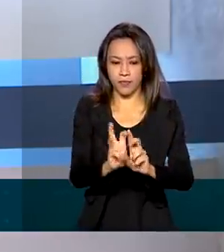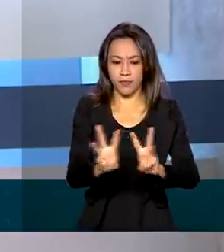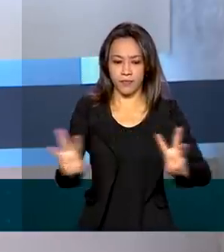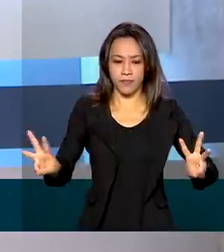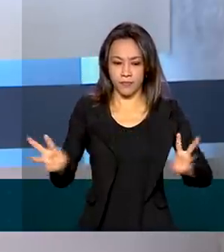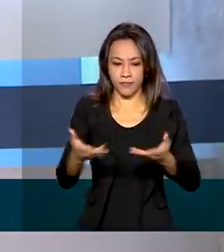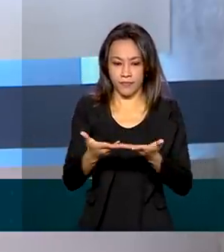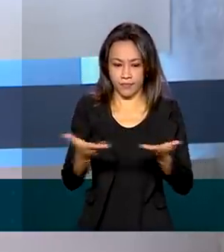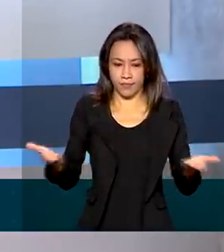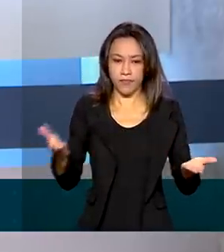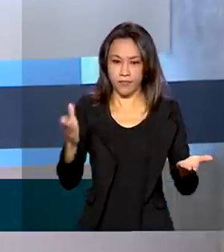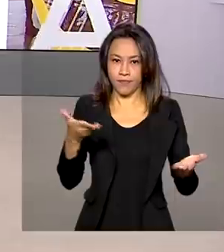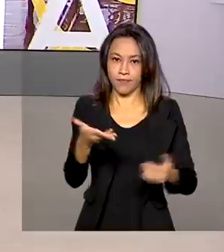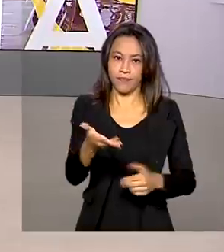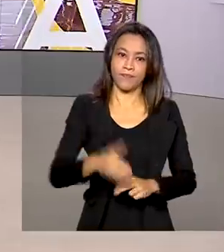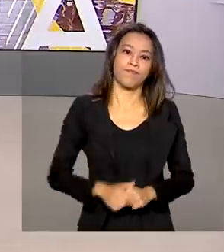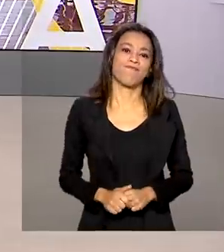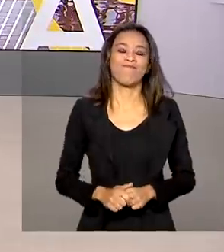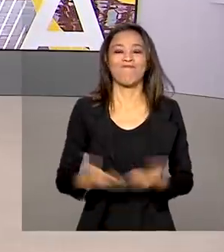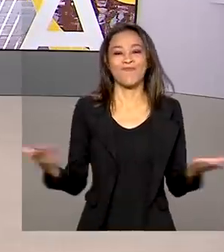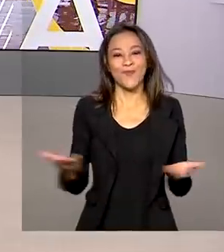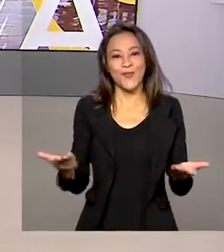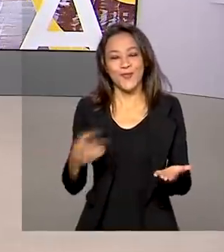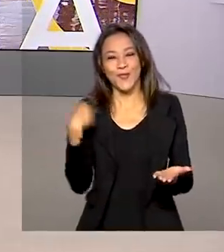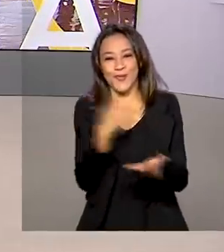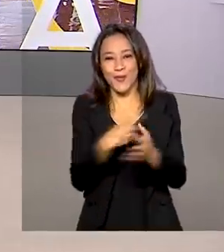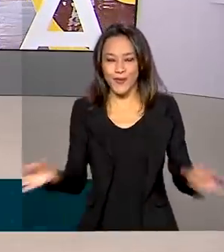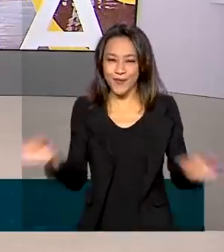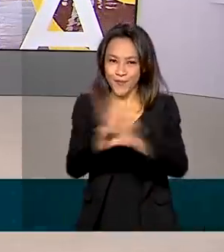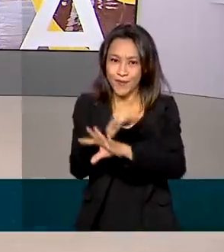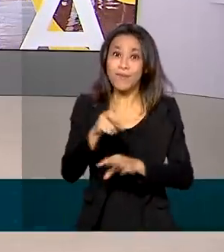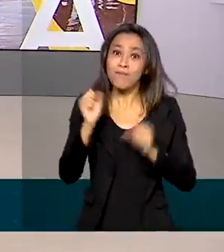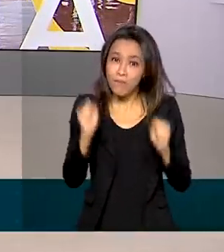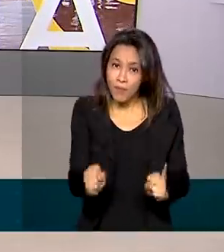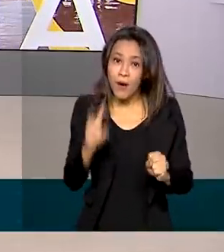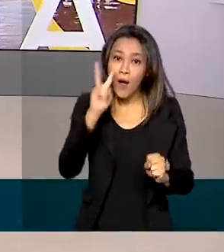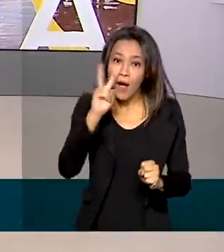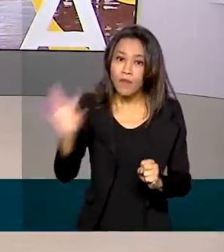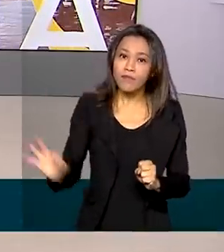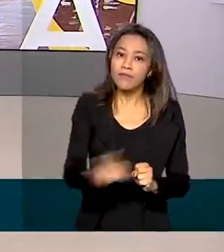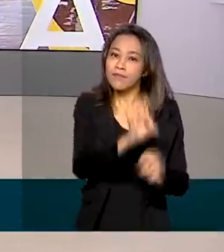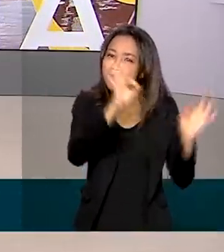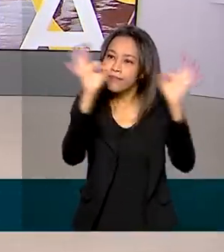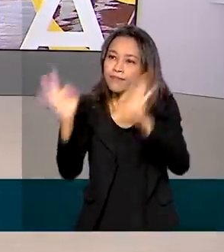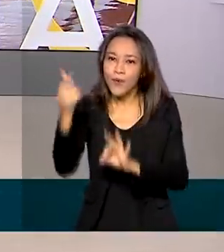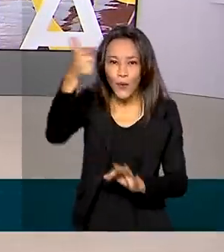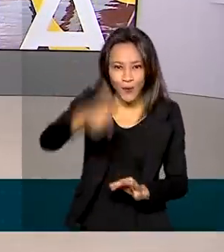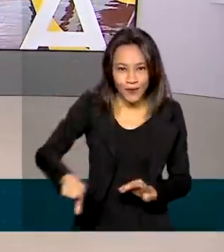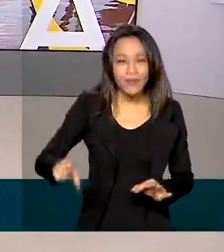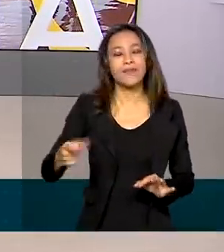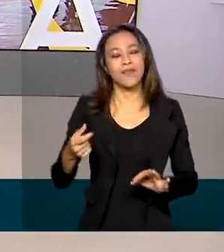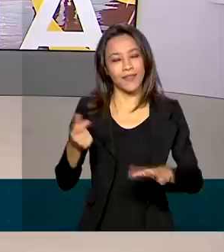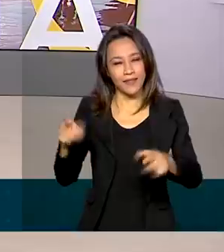gov.br/receitafederal, que você vê aí na sua tela. O Brasil em Dia fica por aqui. Você pode rever as nossas reportagens nas